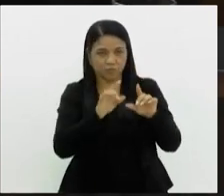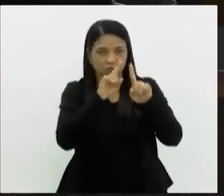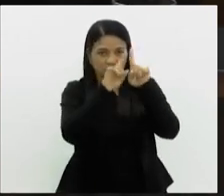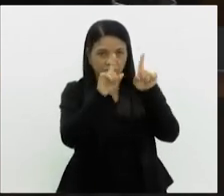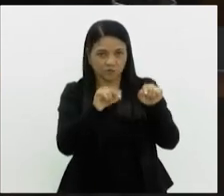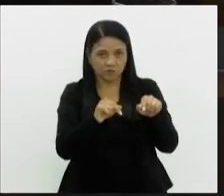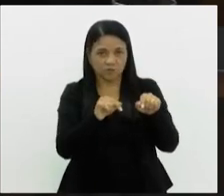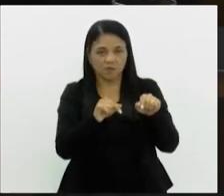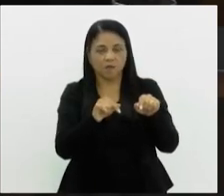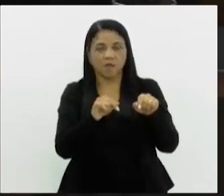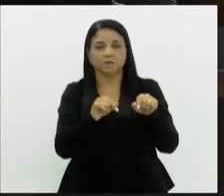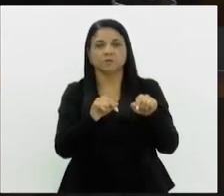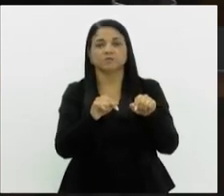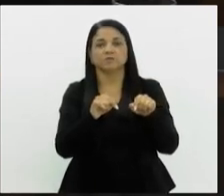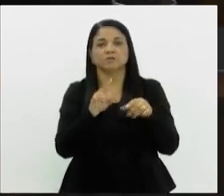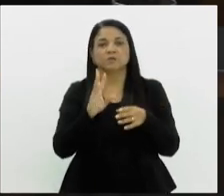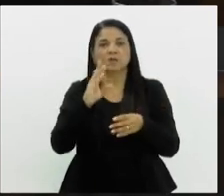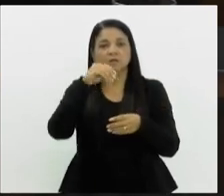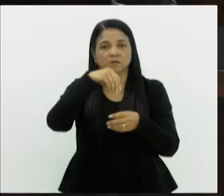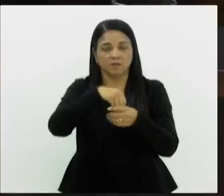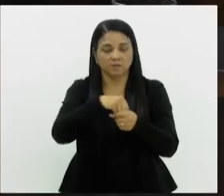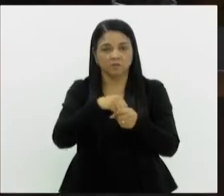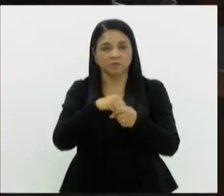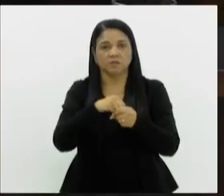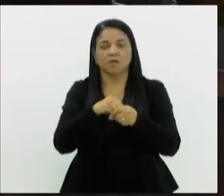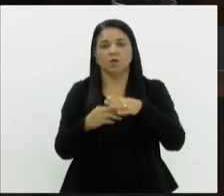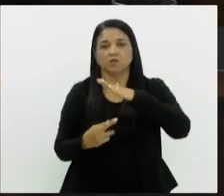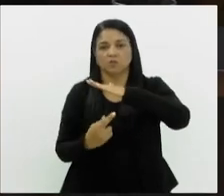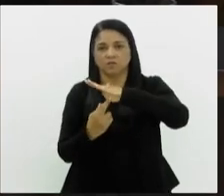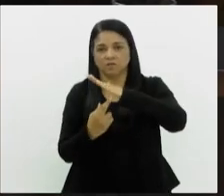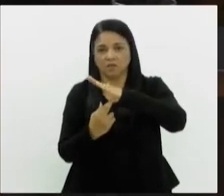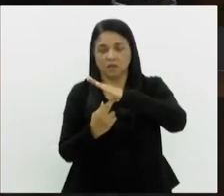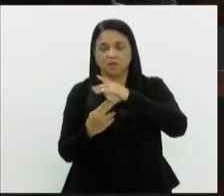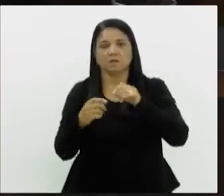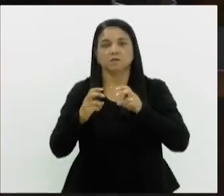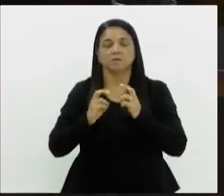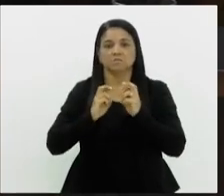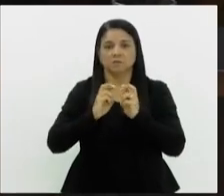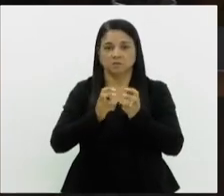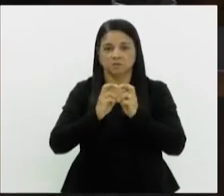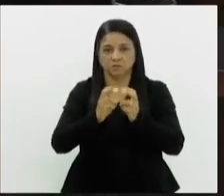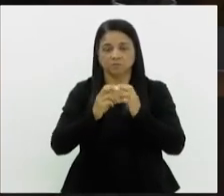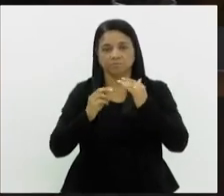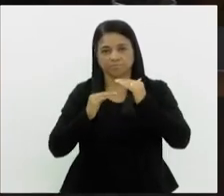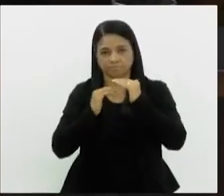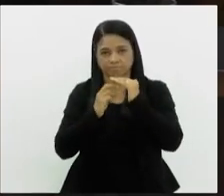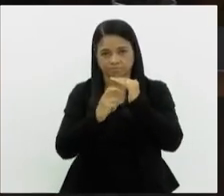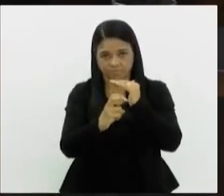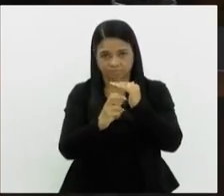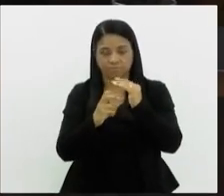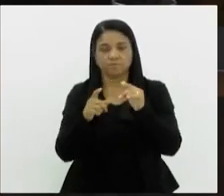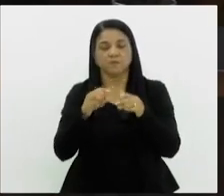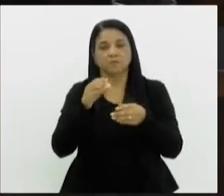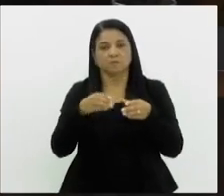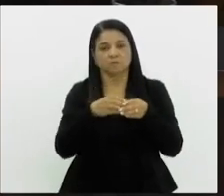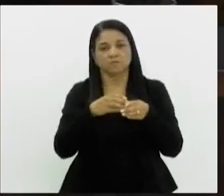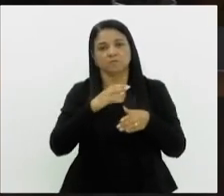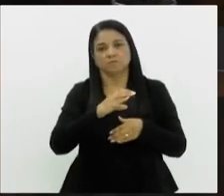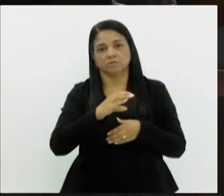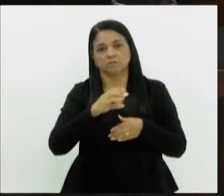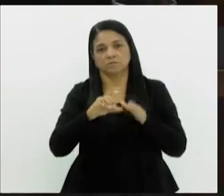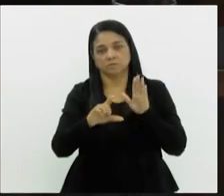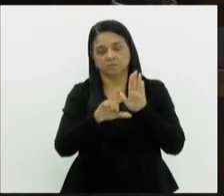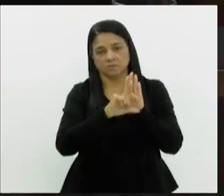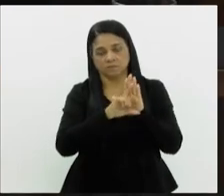das concessionárias nas dependências dos terminais rodoviários, ferroviários e metroviários. Parecer das comissões de indicação legislativa pela transformação